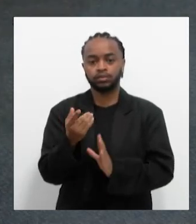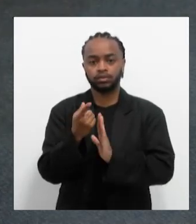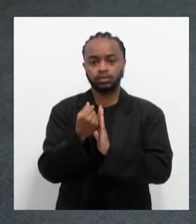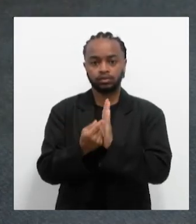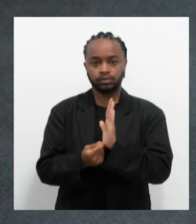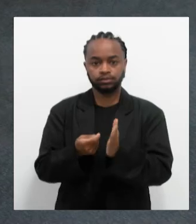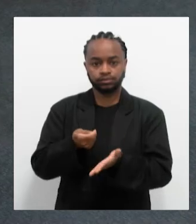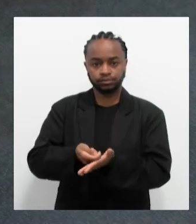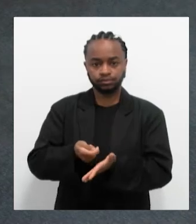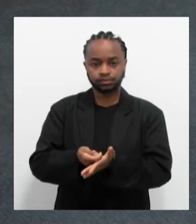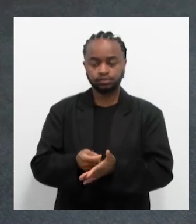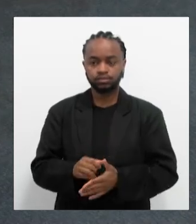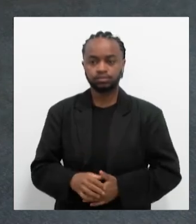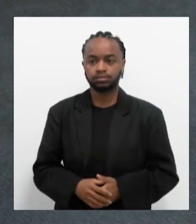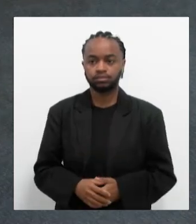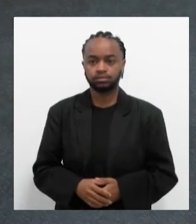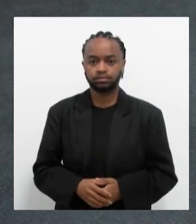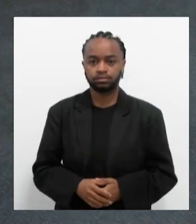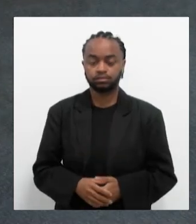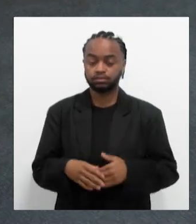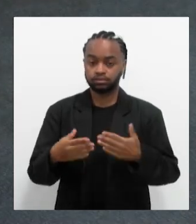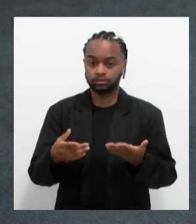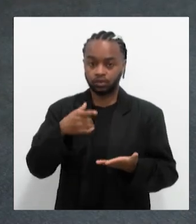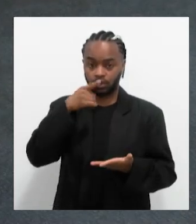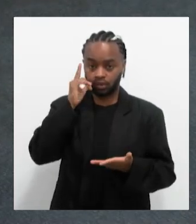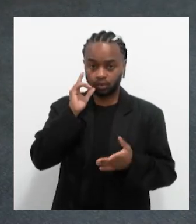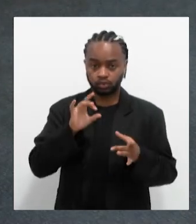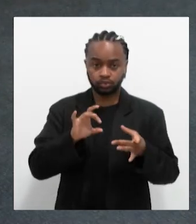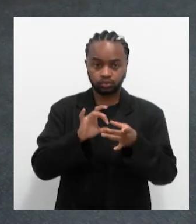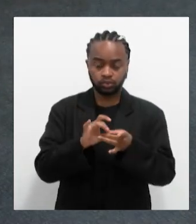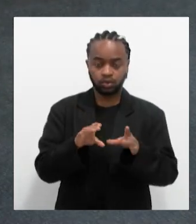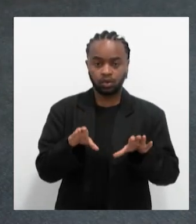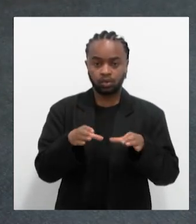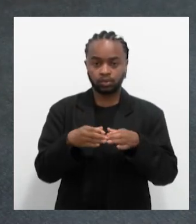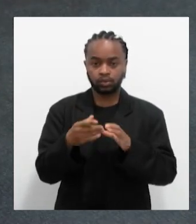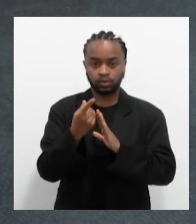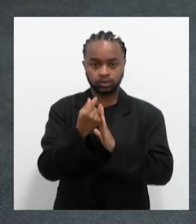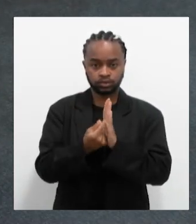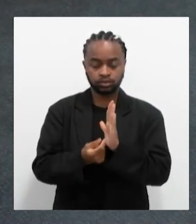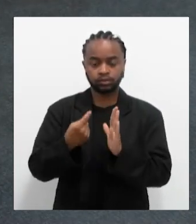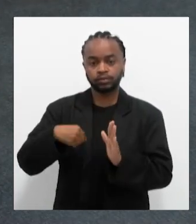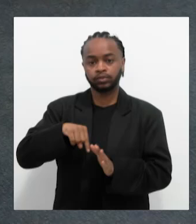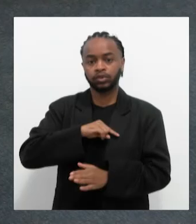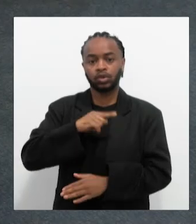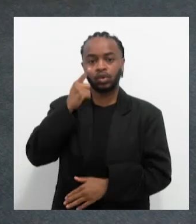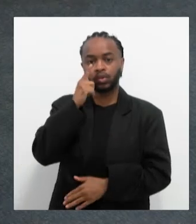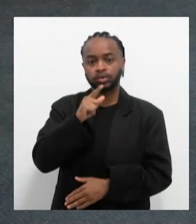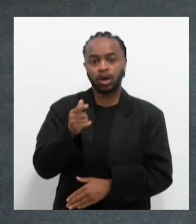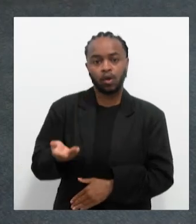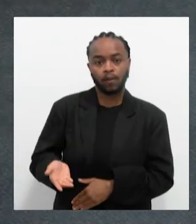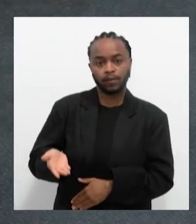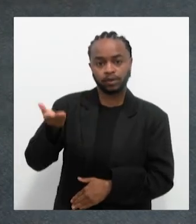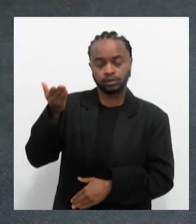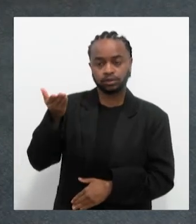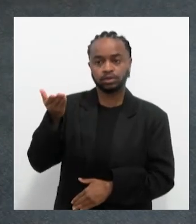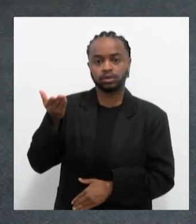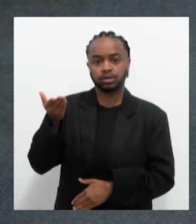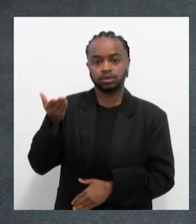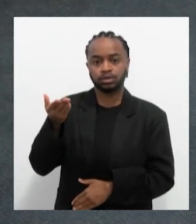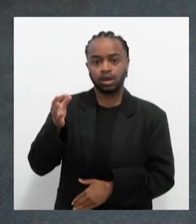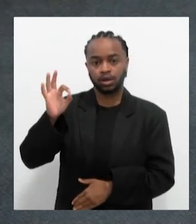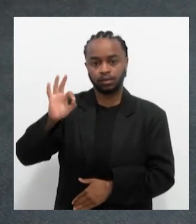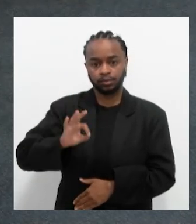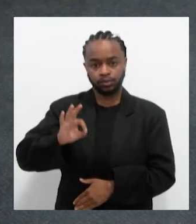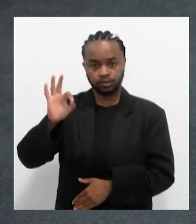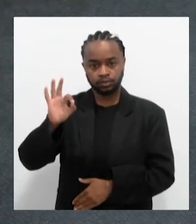orçamento impositivo. E ontem, na Comissão de Orçamento, nós conseguimos aumentar a